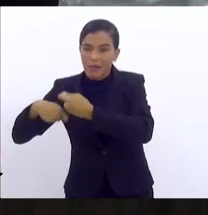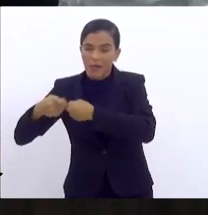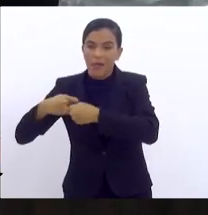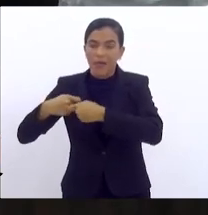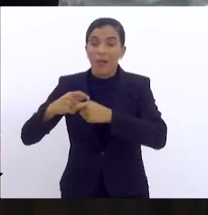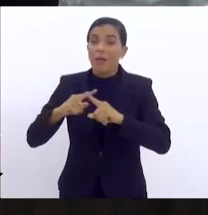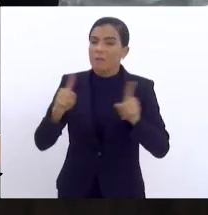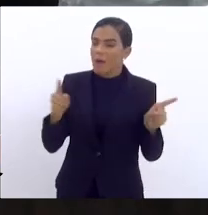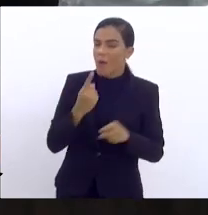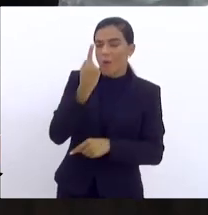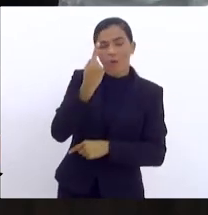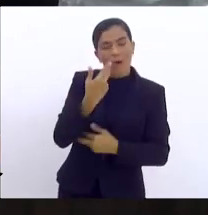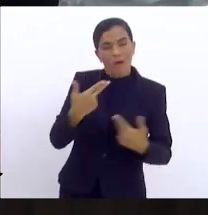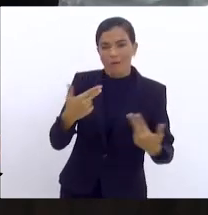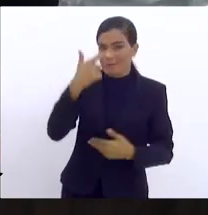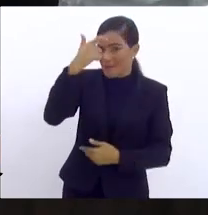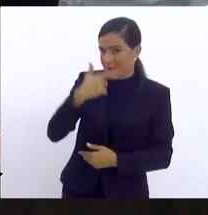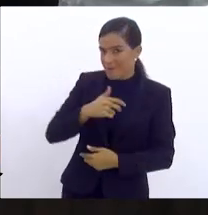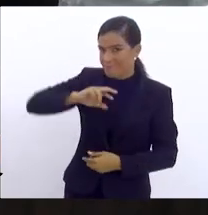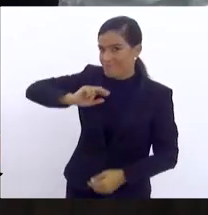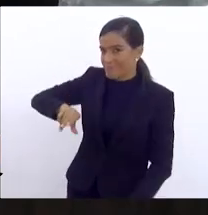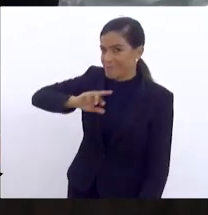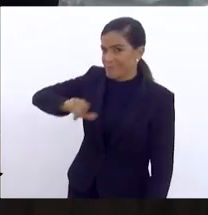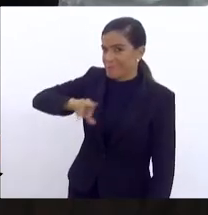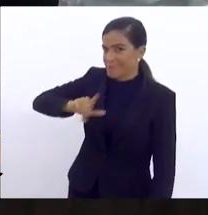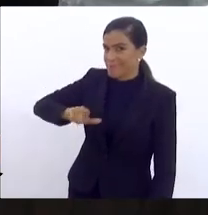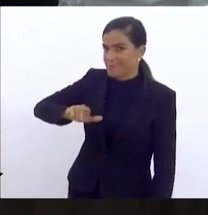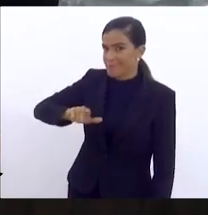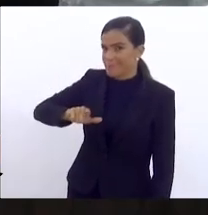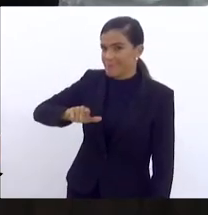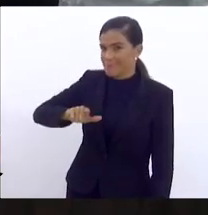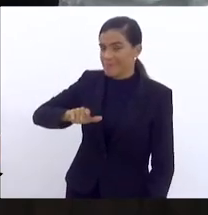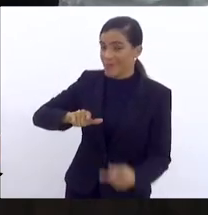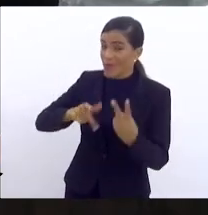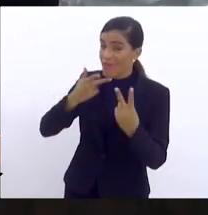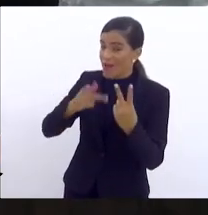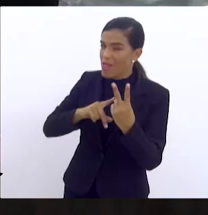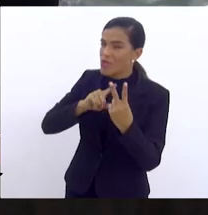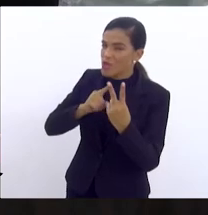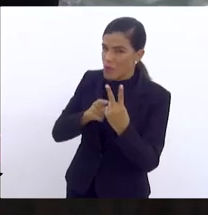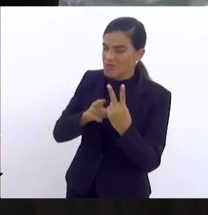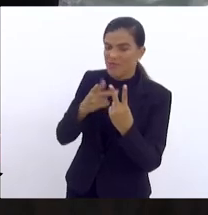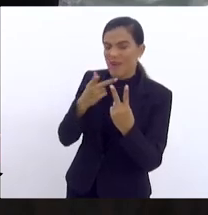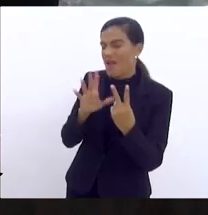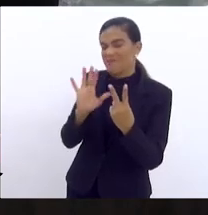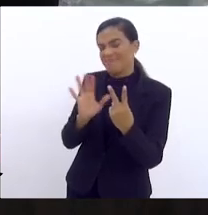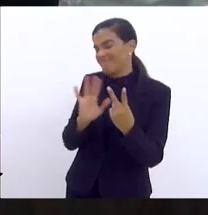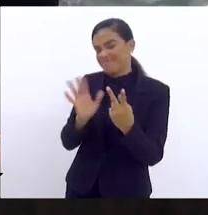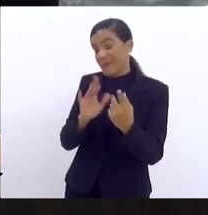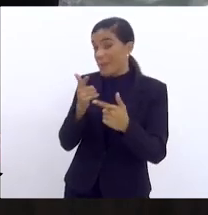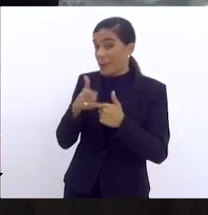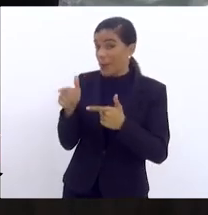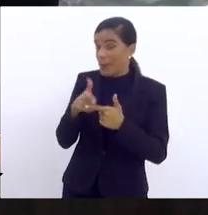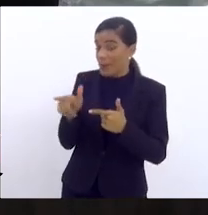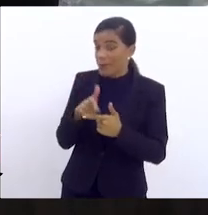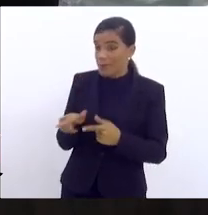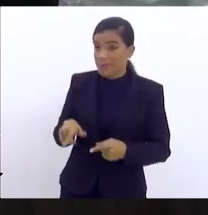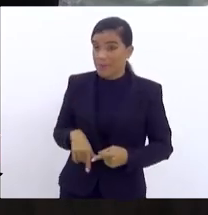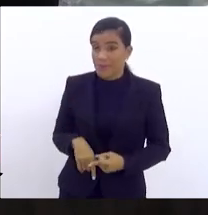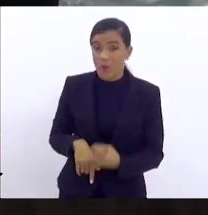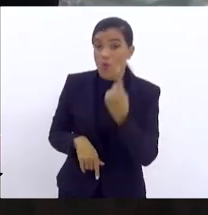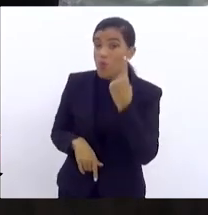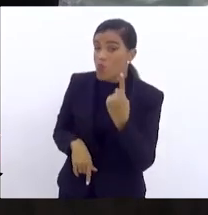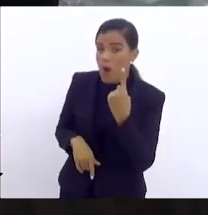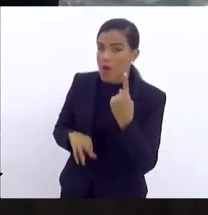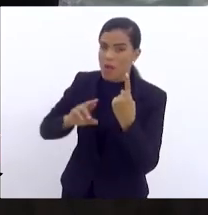mas se tem uma coisa que eu não sou eu ia falar duas coisas que eu não sou mas não vou falar não se não é problema mas